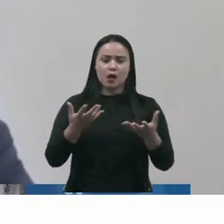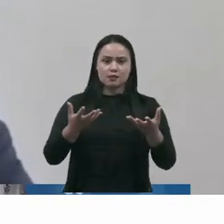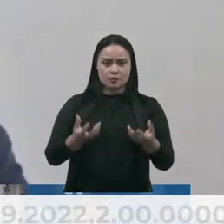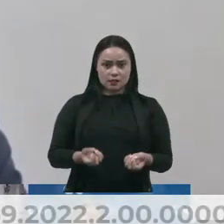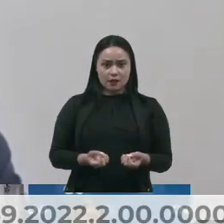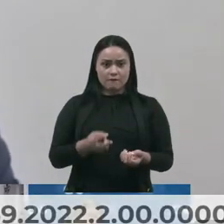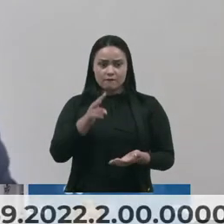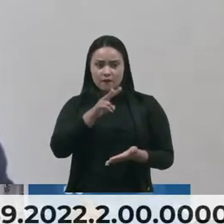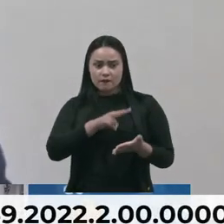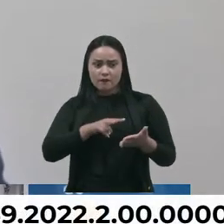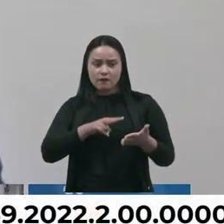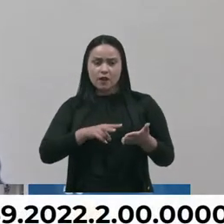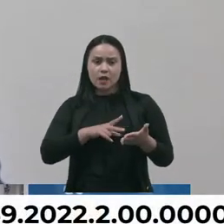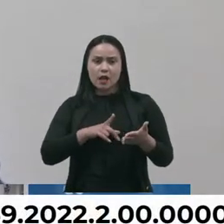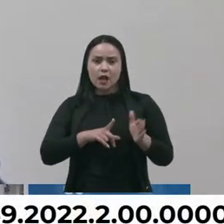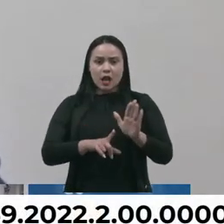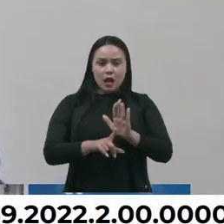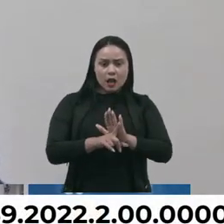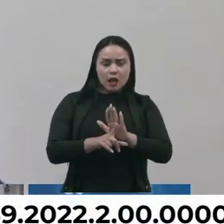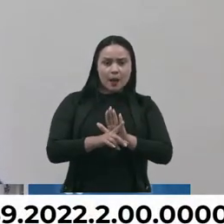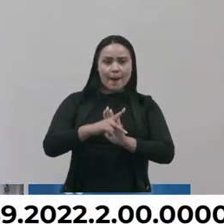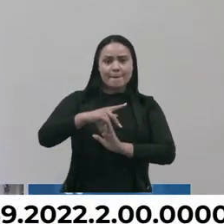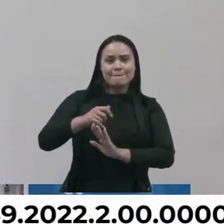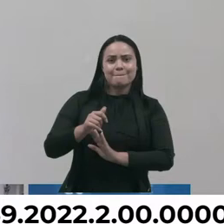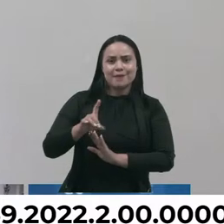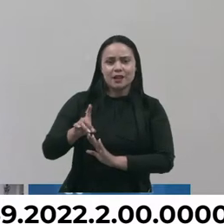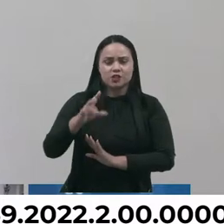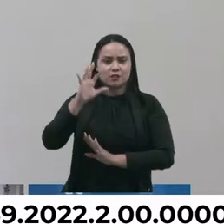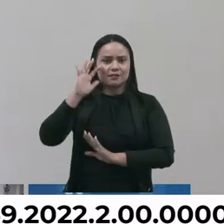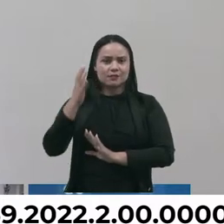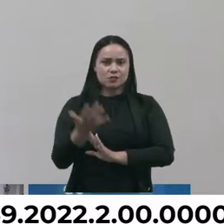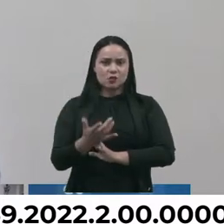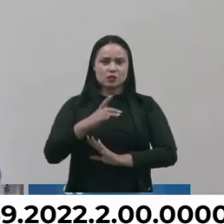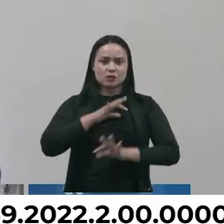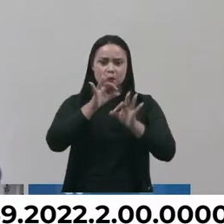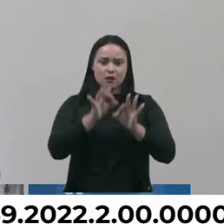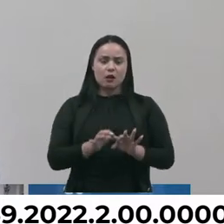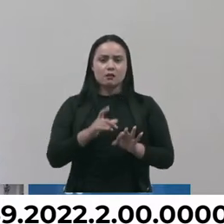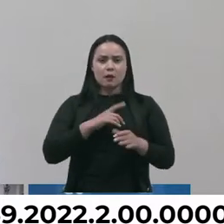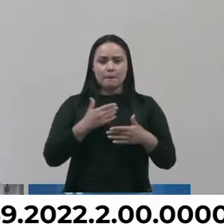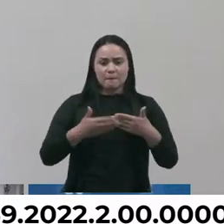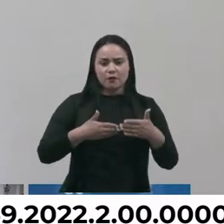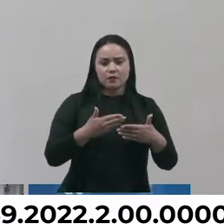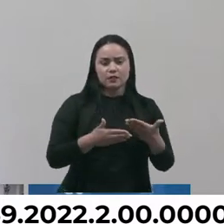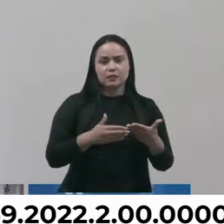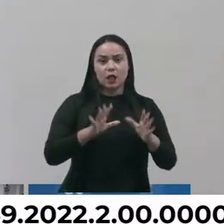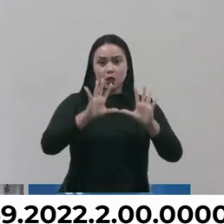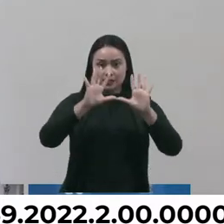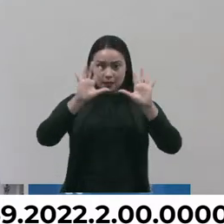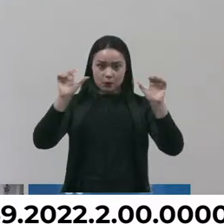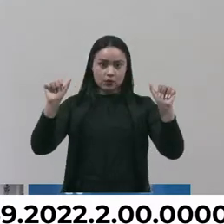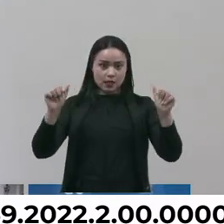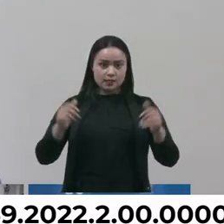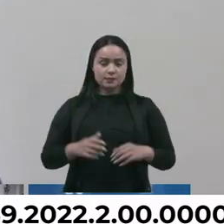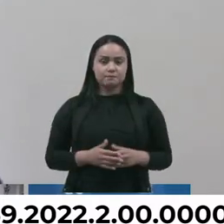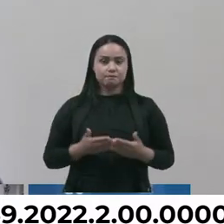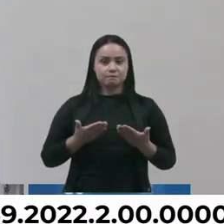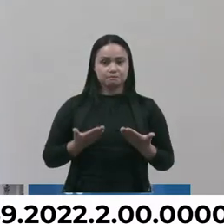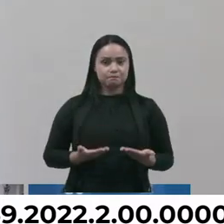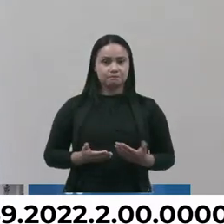para verificar a legalidade de PADs e de decisões disciplinares que são proferidas pelos tribunais.